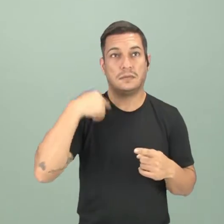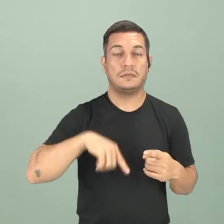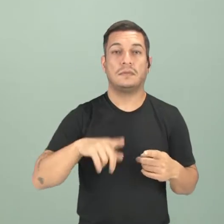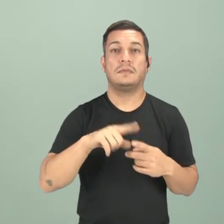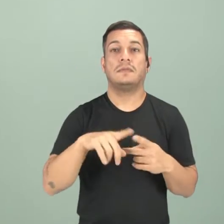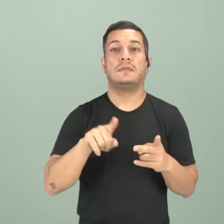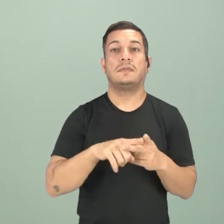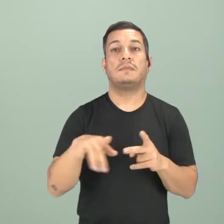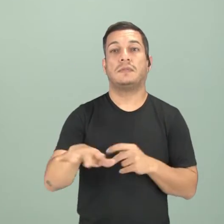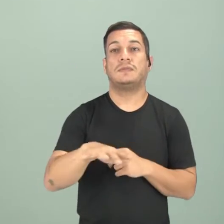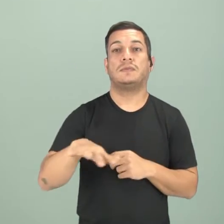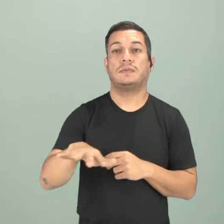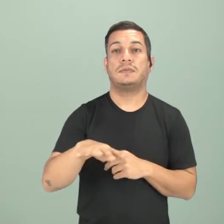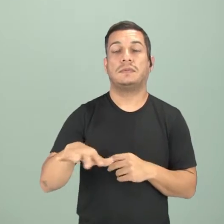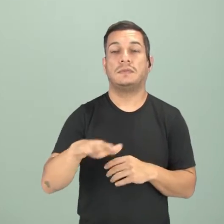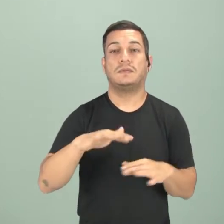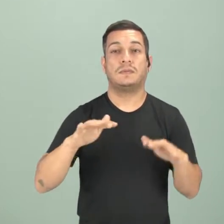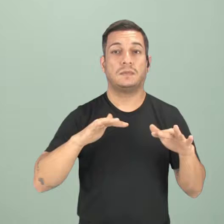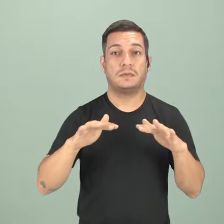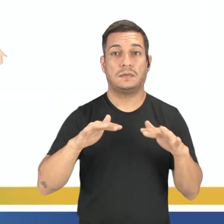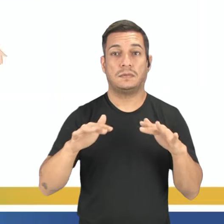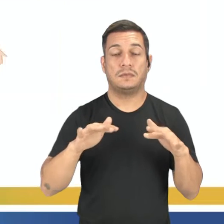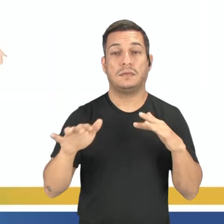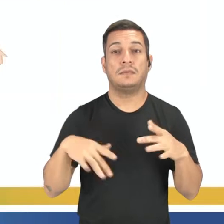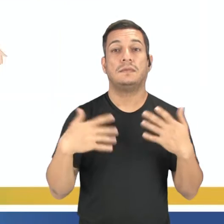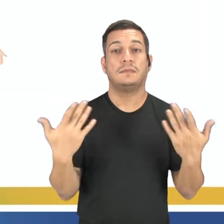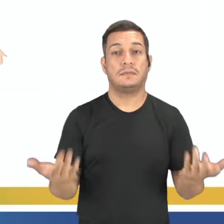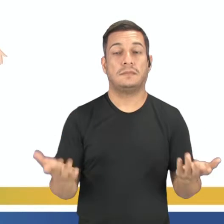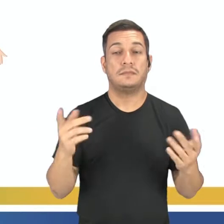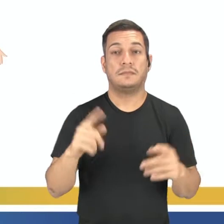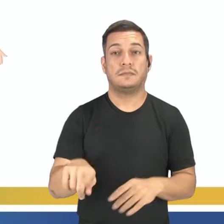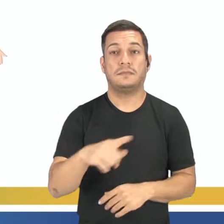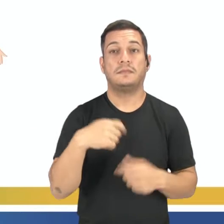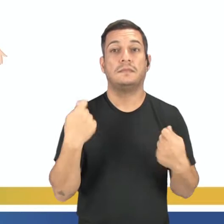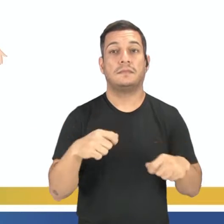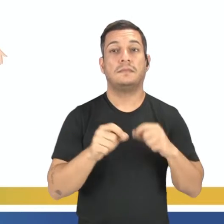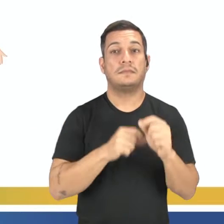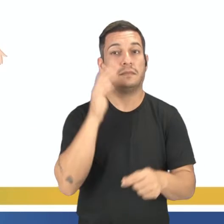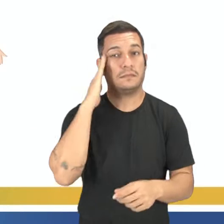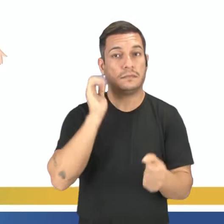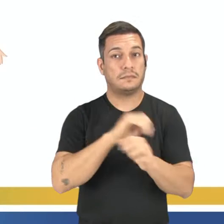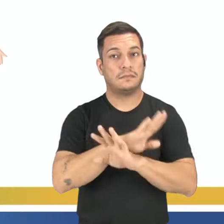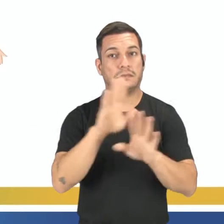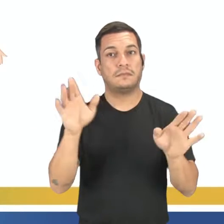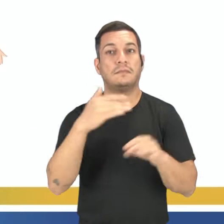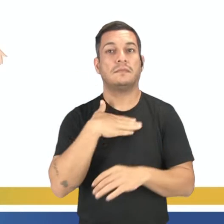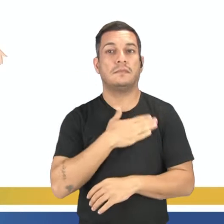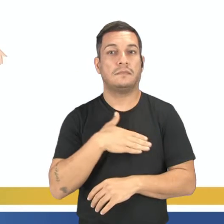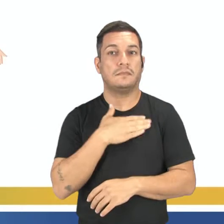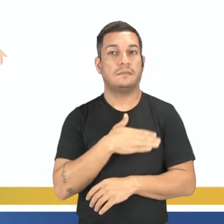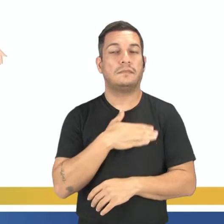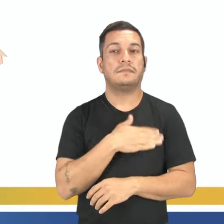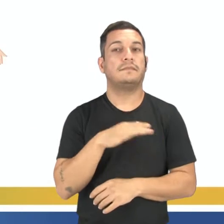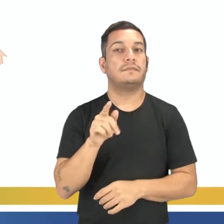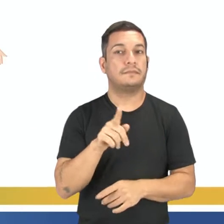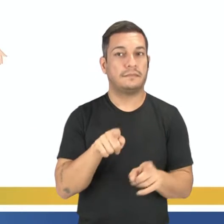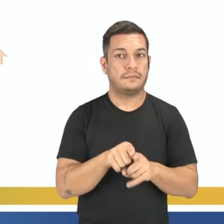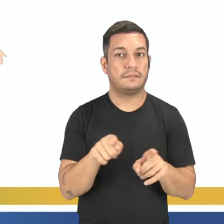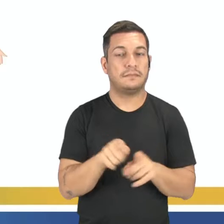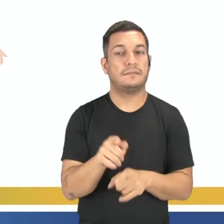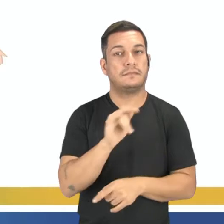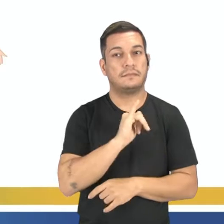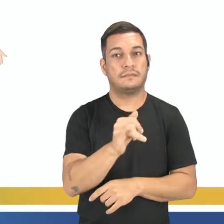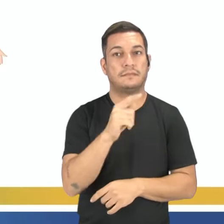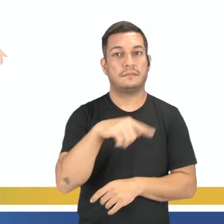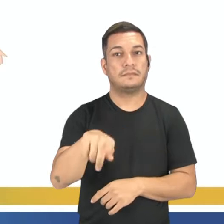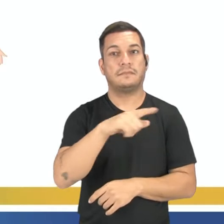sentido social desse movimento. Para tanto, vocês precisam entender, e eu gostaria de relembrar a vocês,